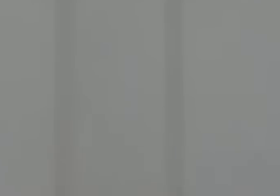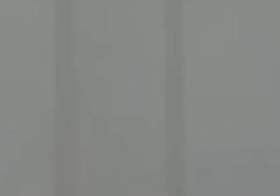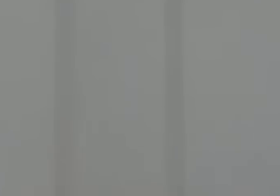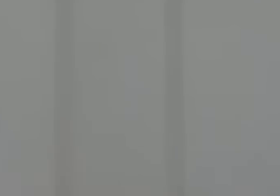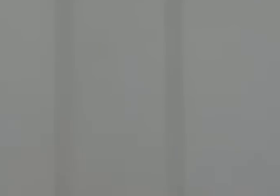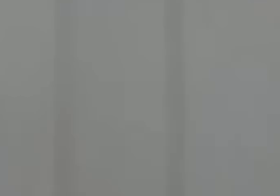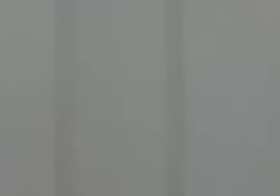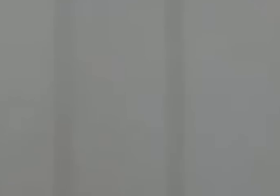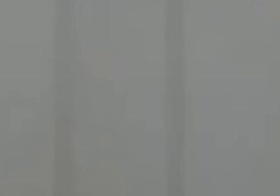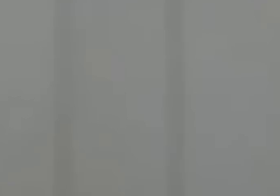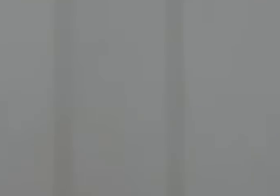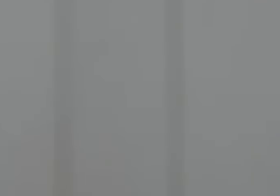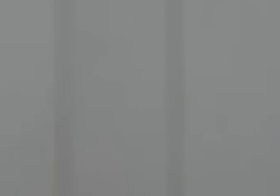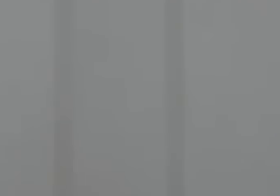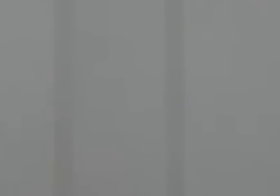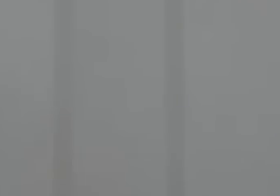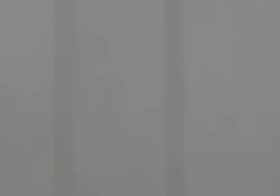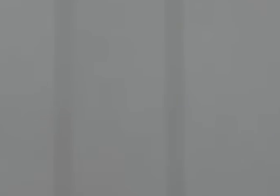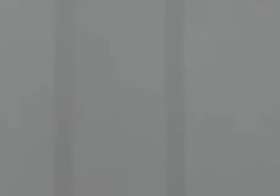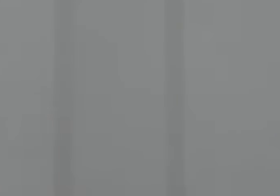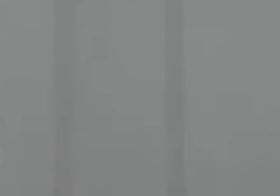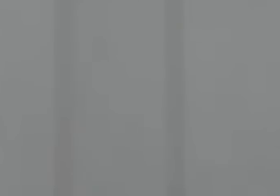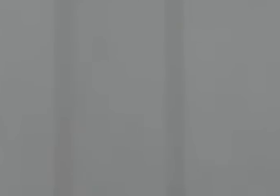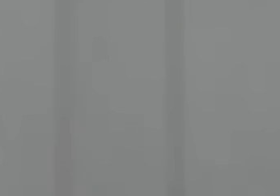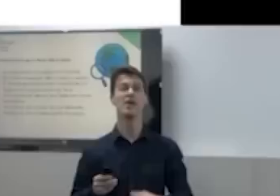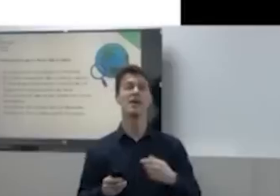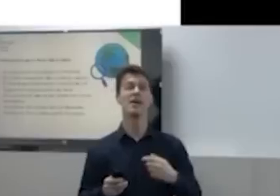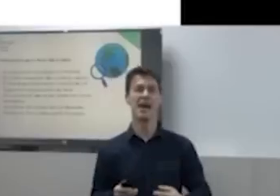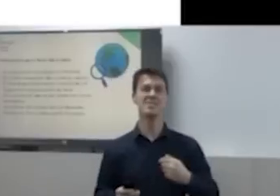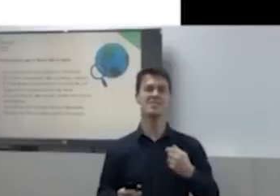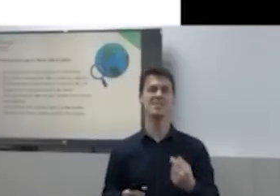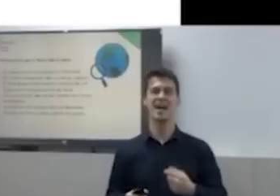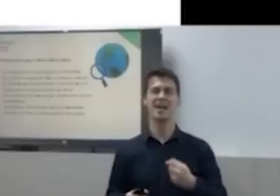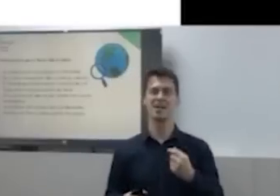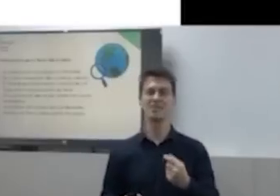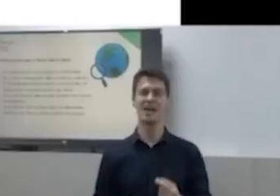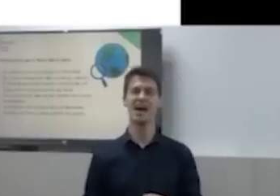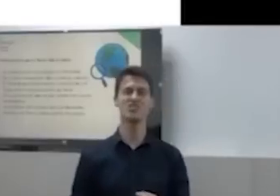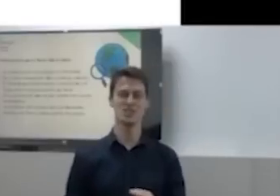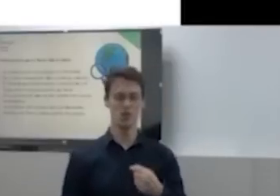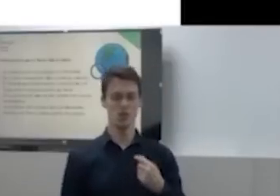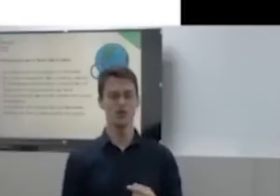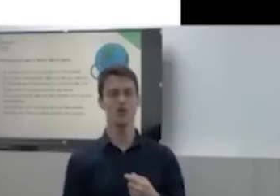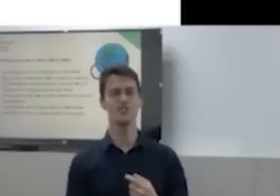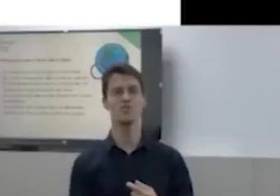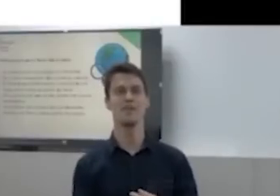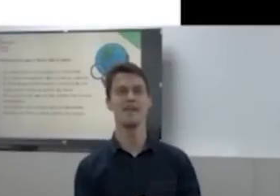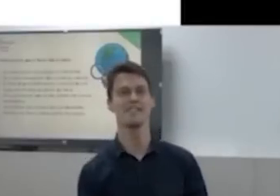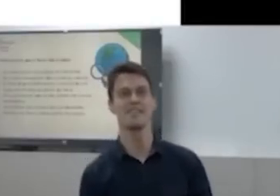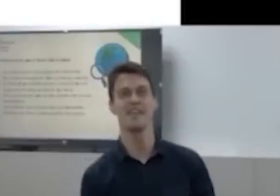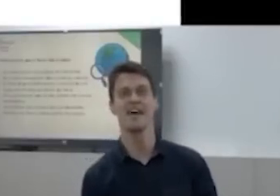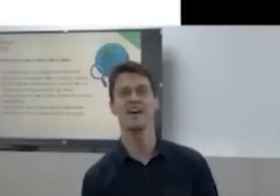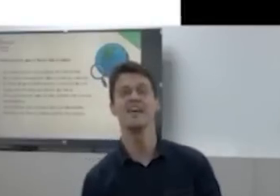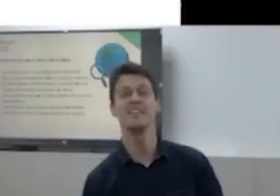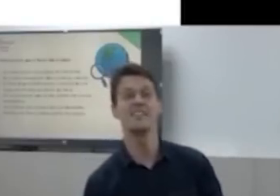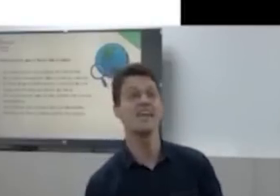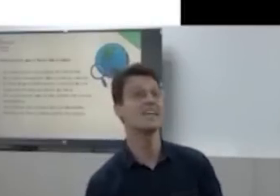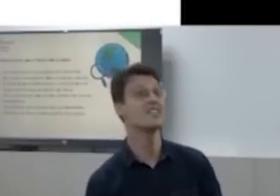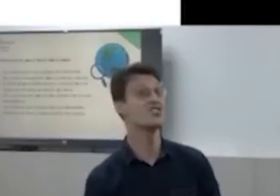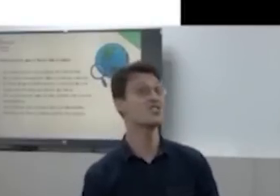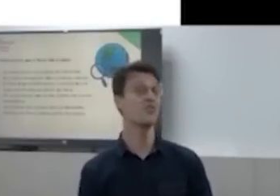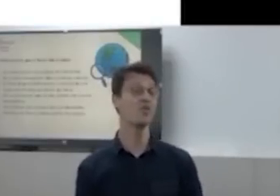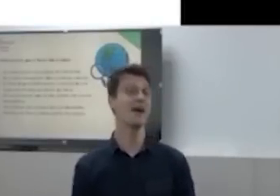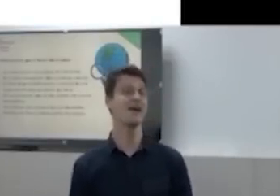ele me puxa para ele novamente, para o centro dele. Então, graças à gravidade, o nosso planeta